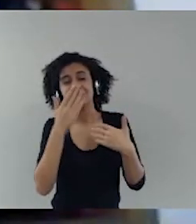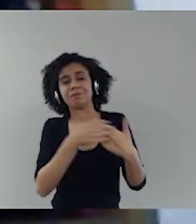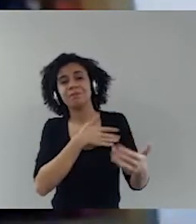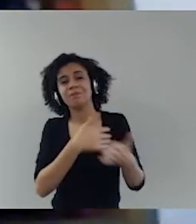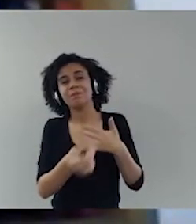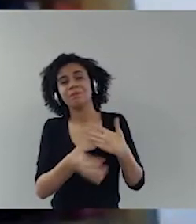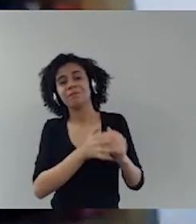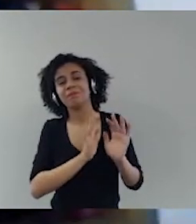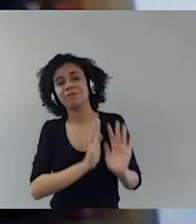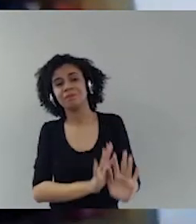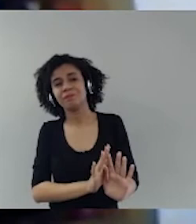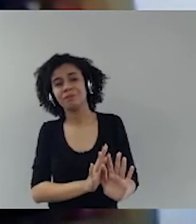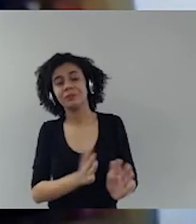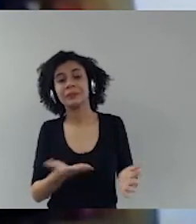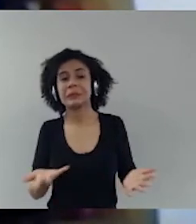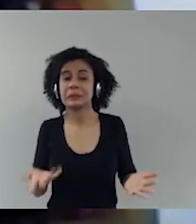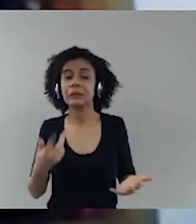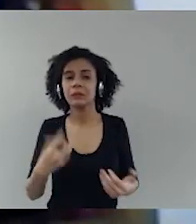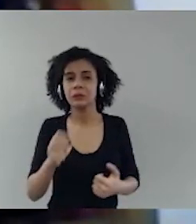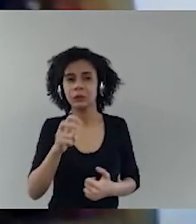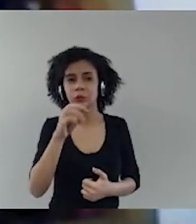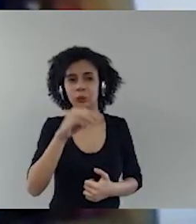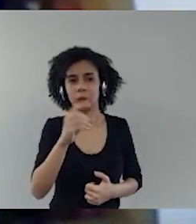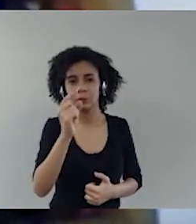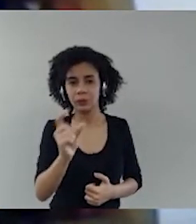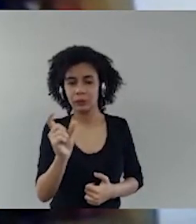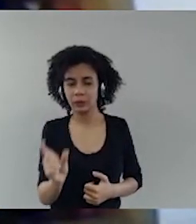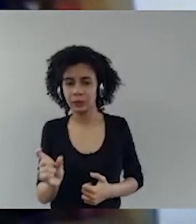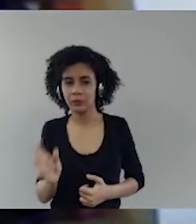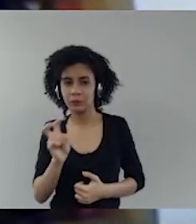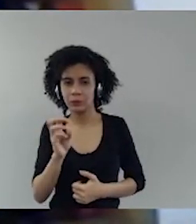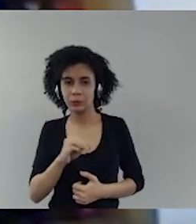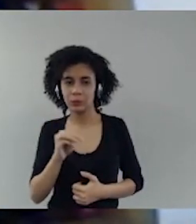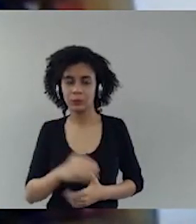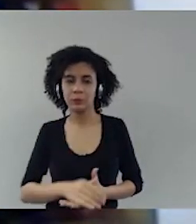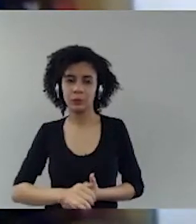acontecer. Então, vamos lá, 5 minutos para cada. Por favor, doutora Daniela.